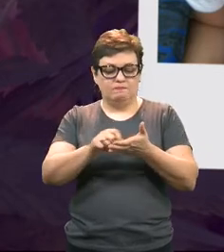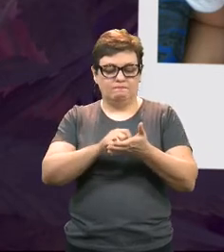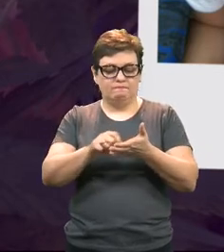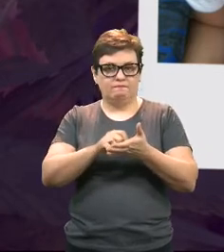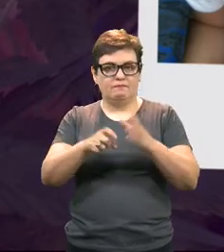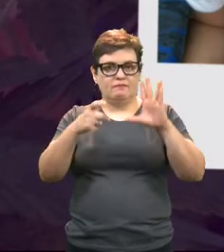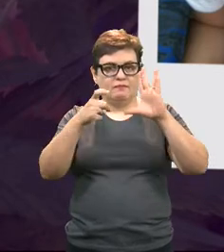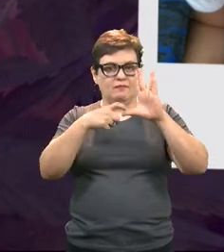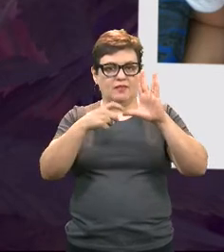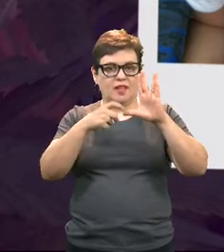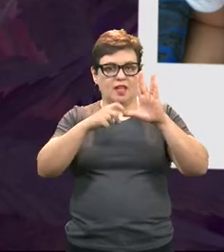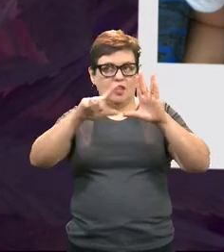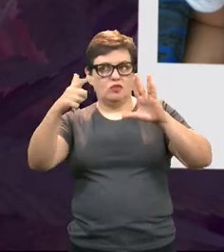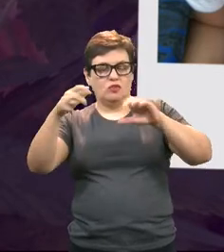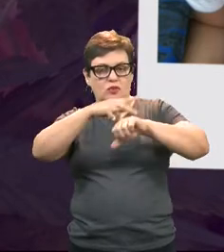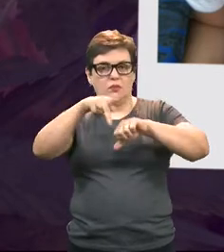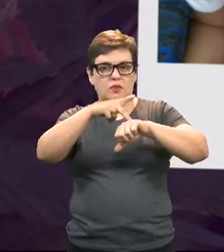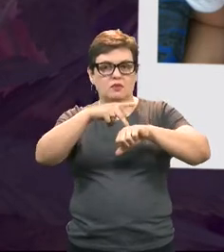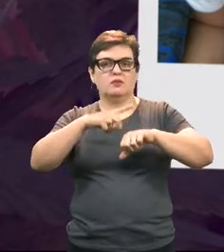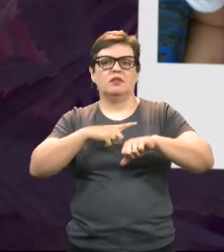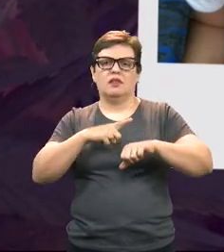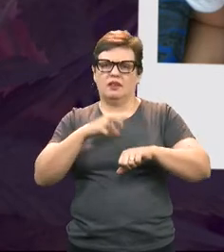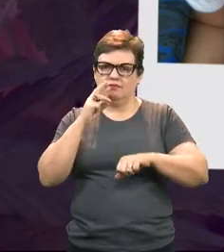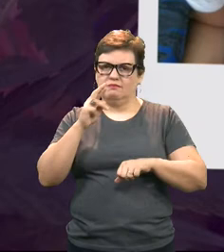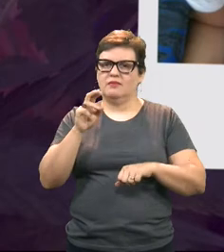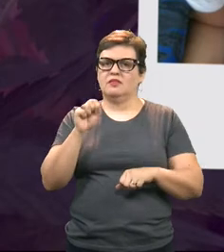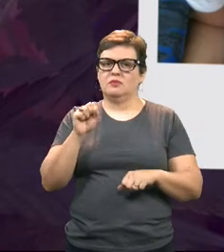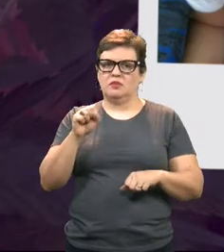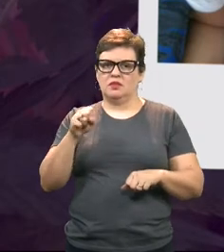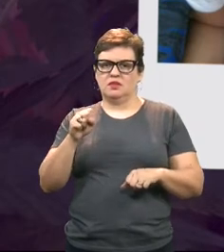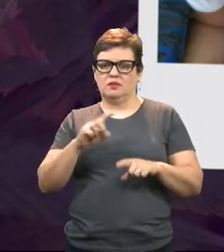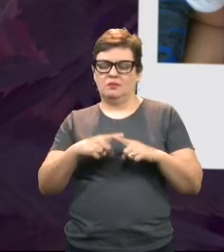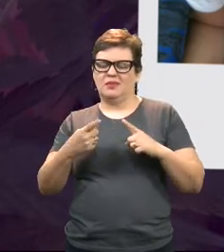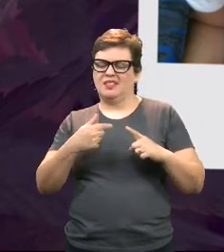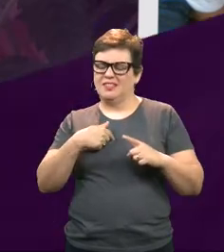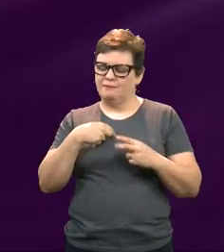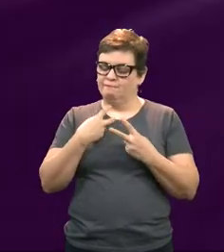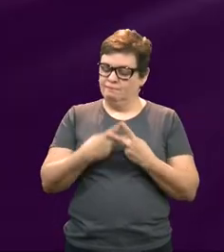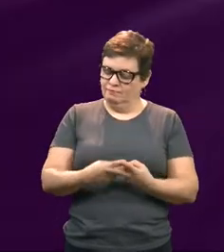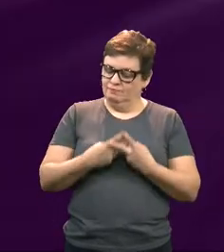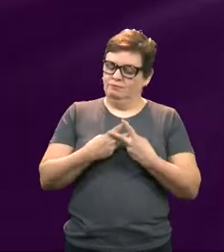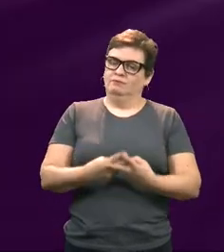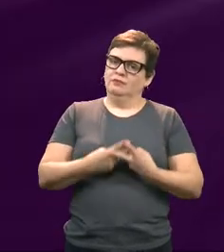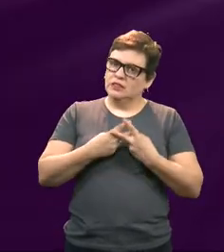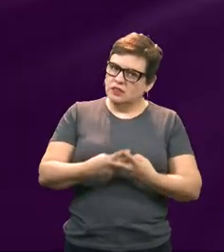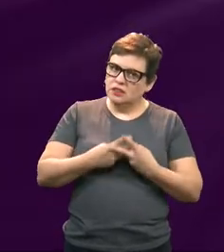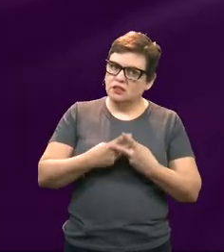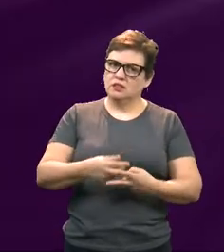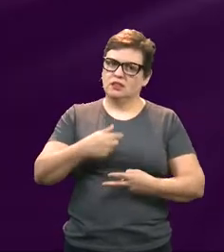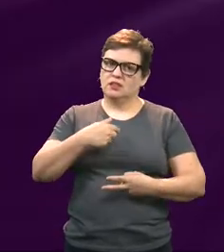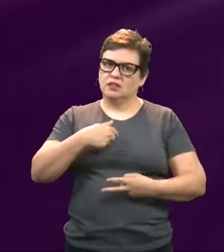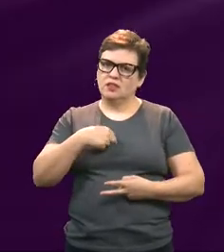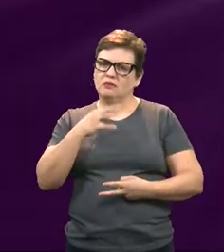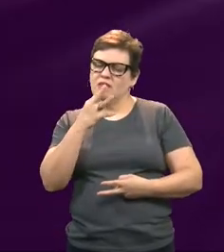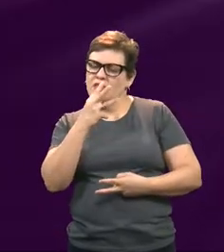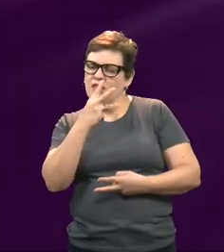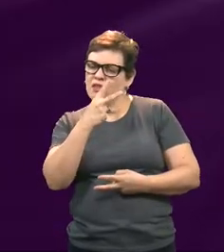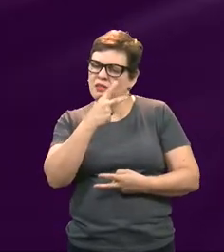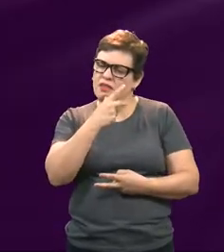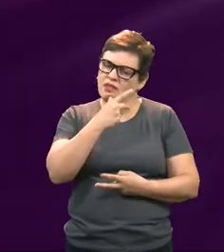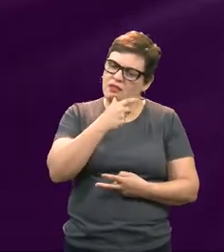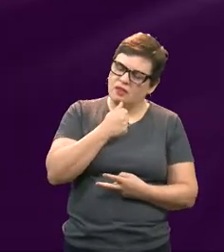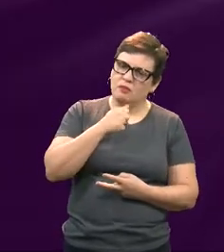importada. Teve resultado? Sim. Eu tive que ter muita paciência. Eu demorei 8 meses para